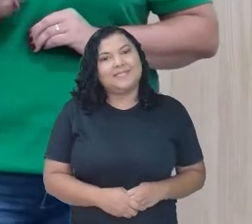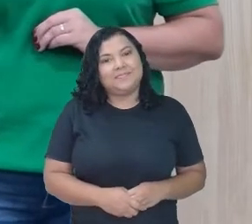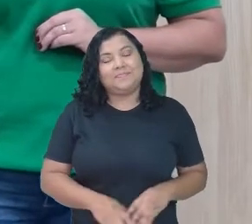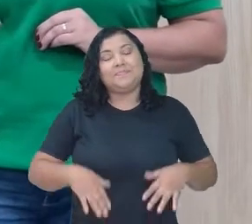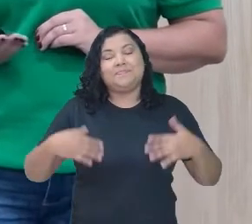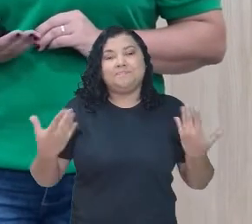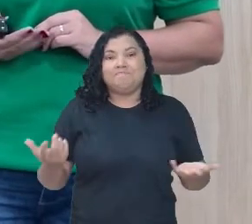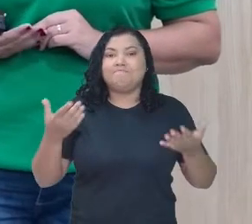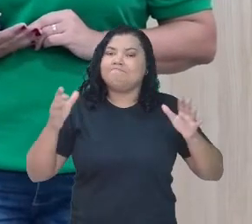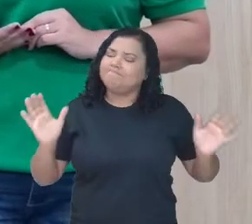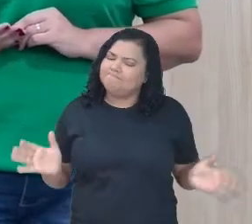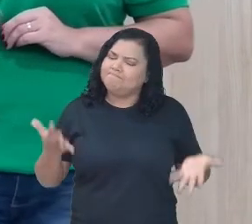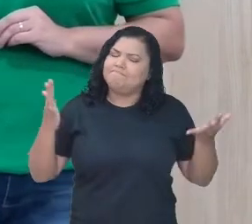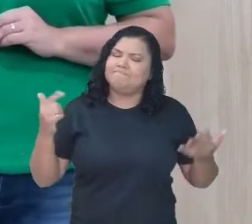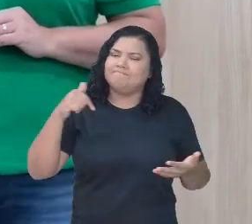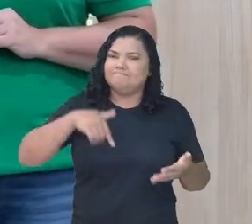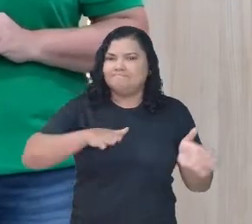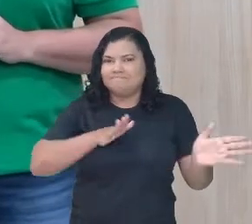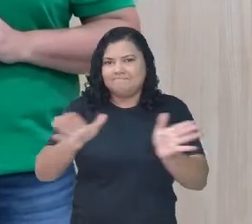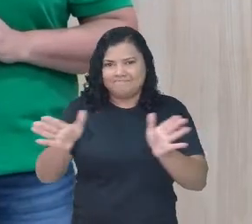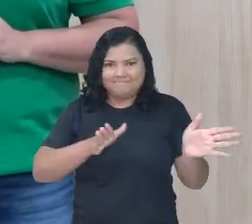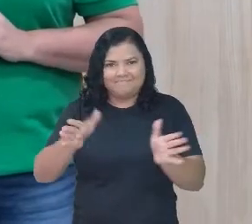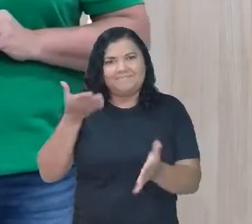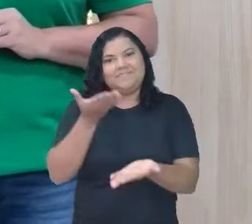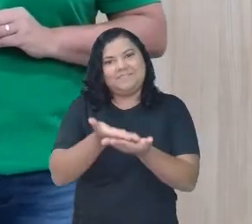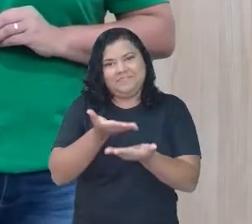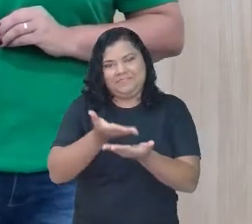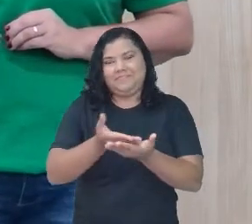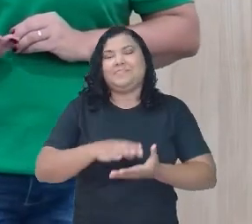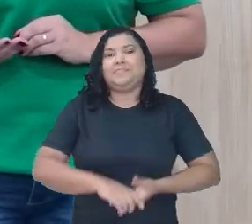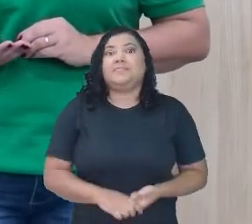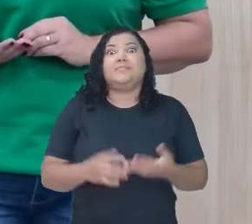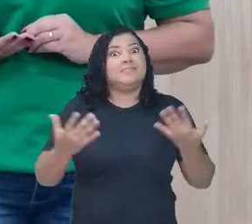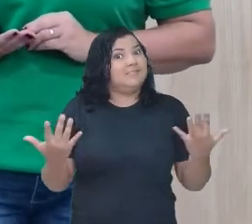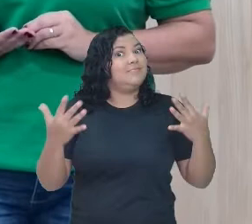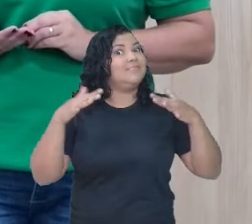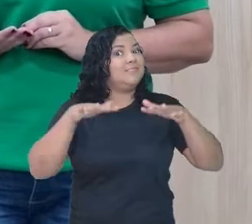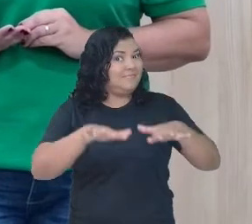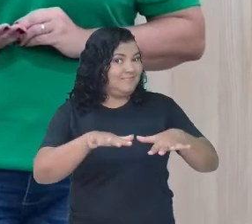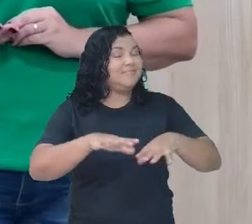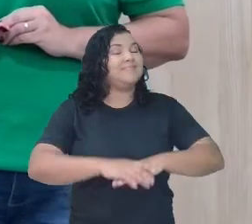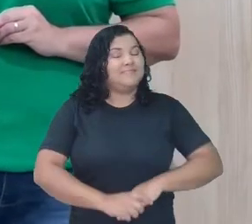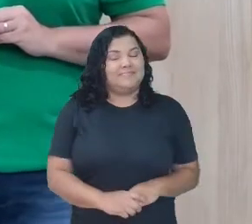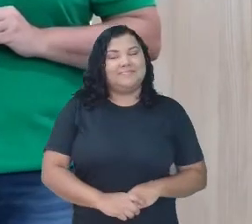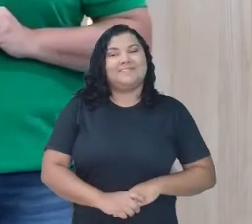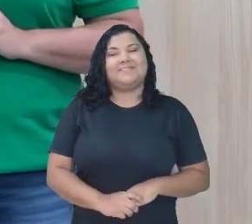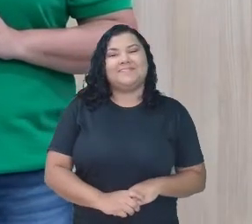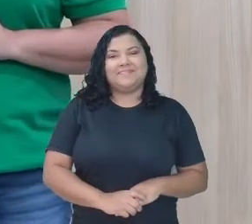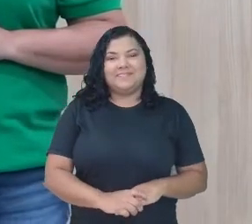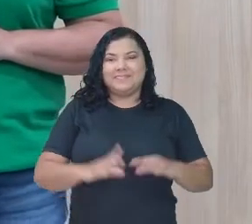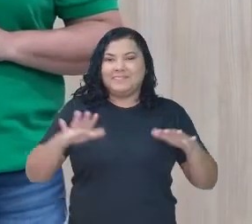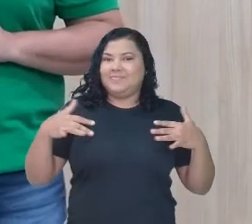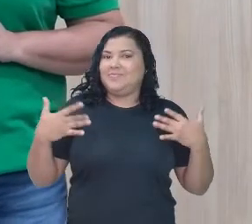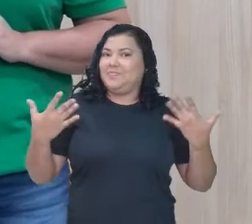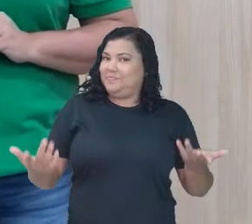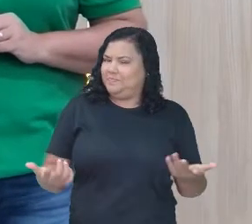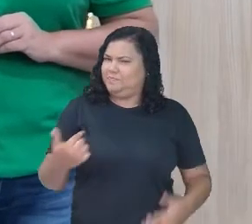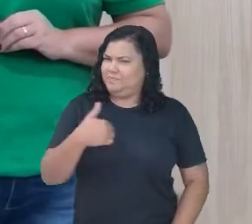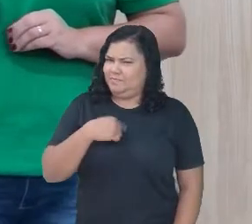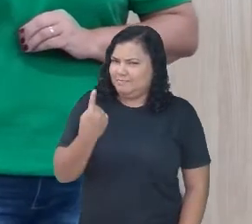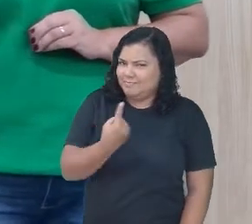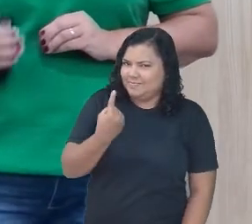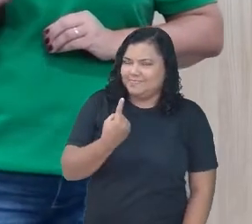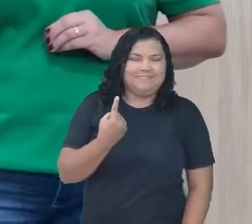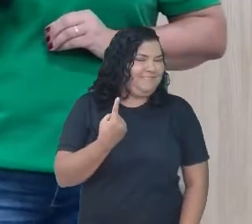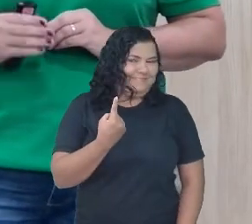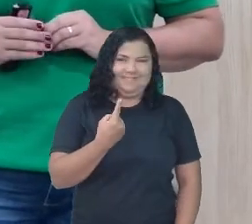conosco, tornando a nossa aula mais acessível, inclusiva. Então, eu não estou sozinha,